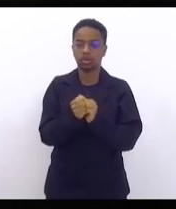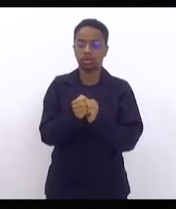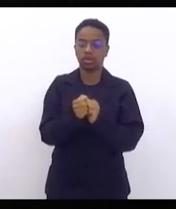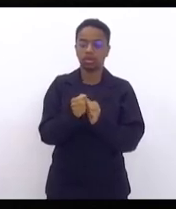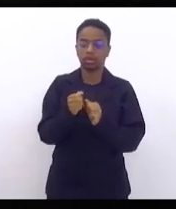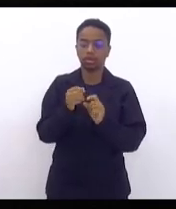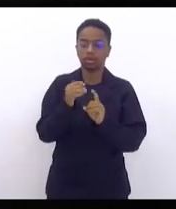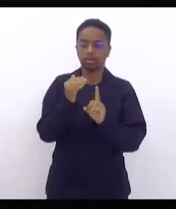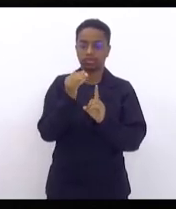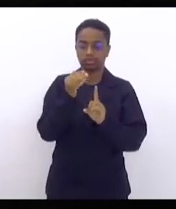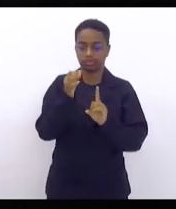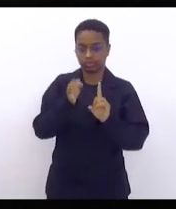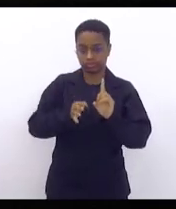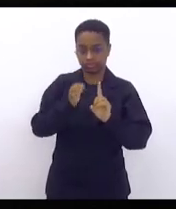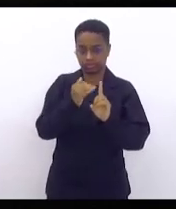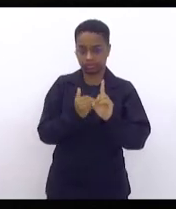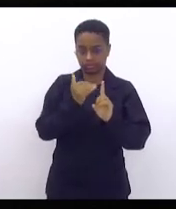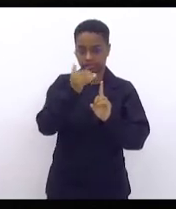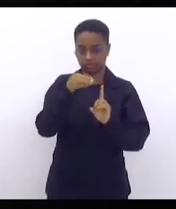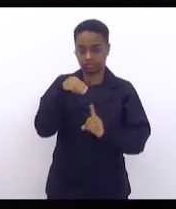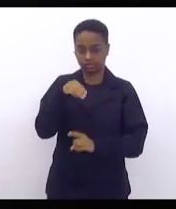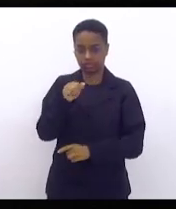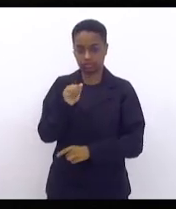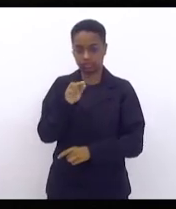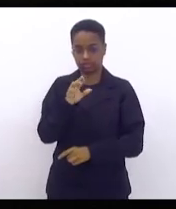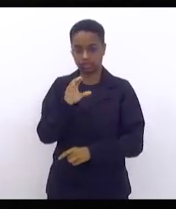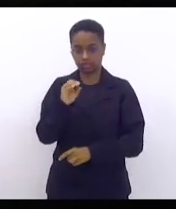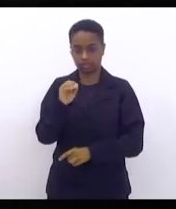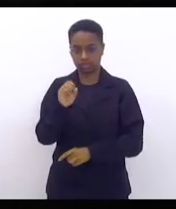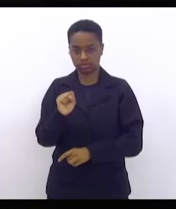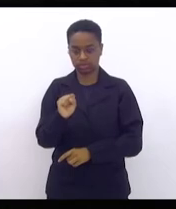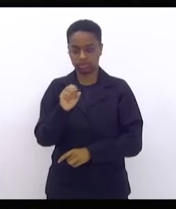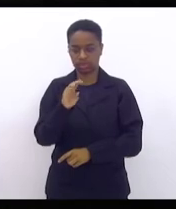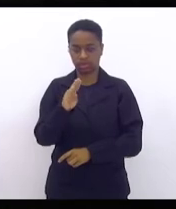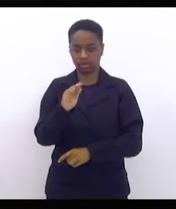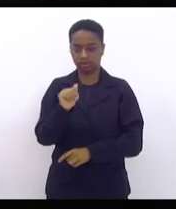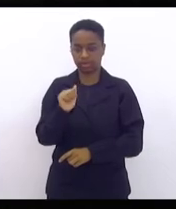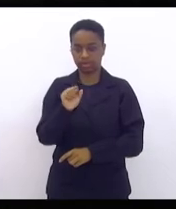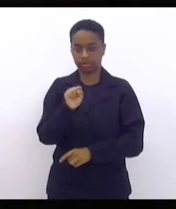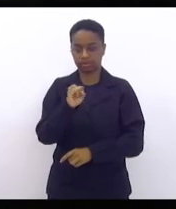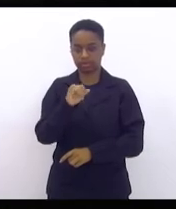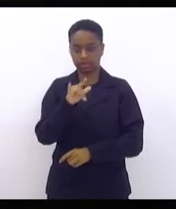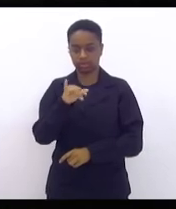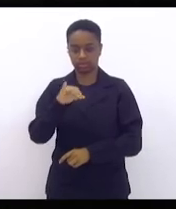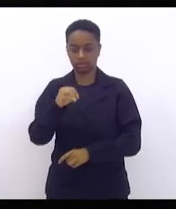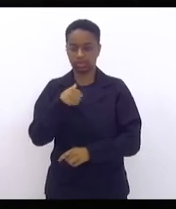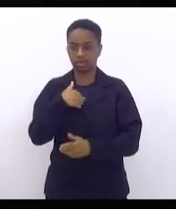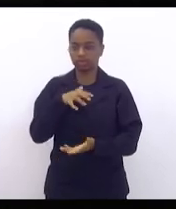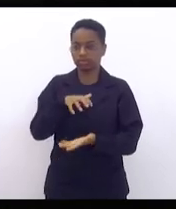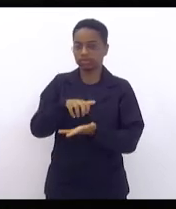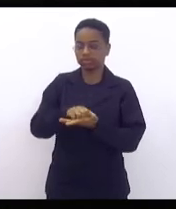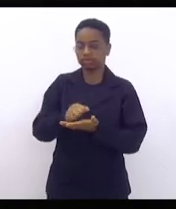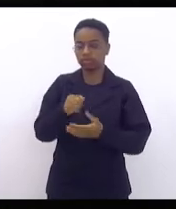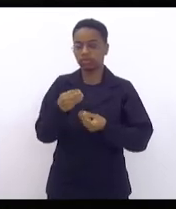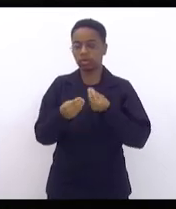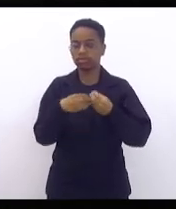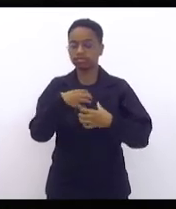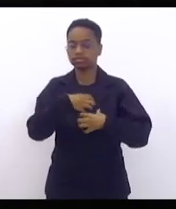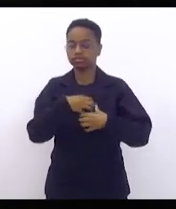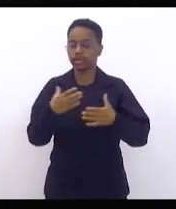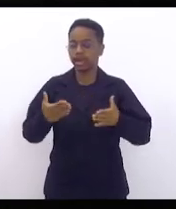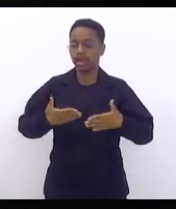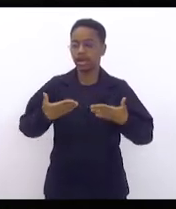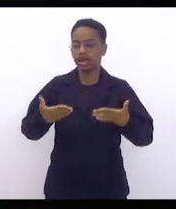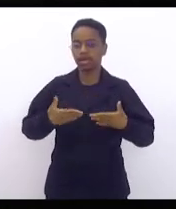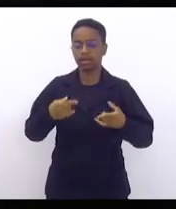desembargador Marcos Basílio e eu gostaria aqui de estar registrando a alegria que tive por ser